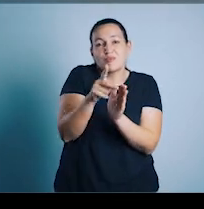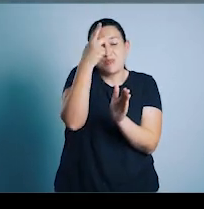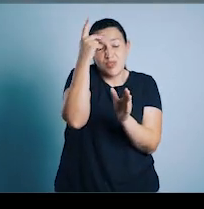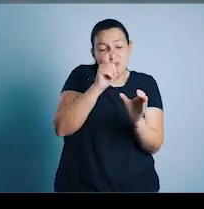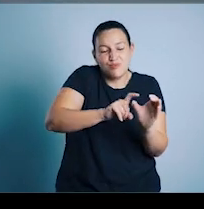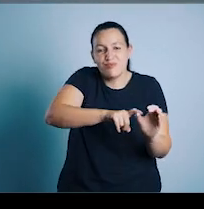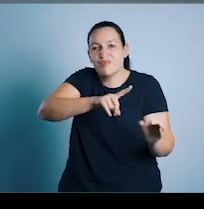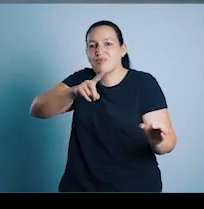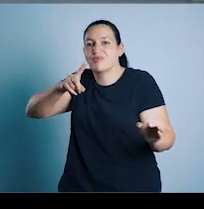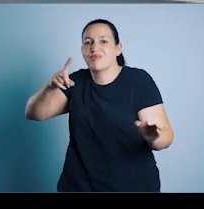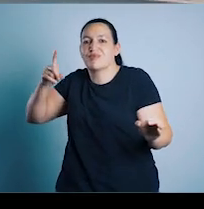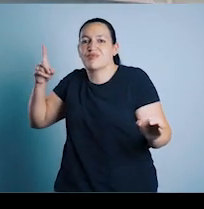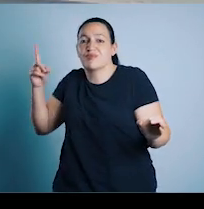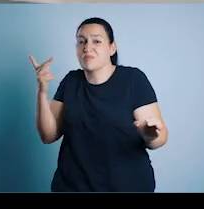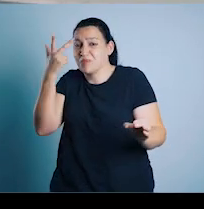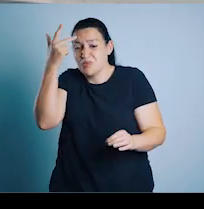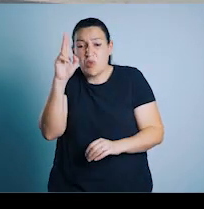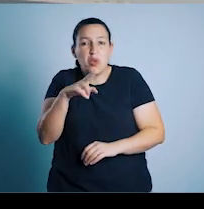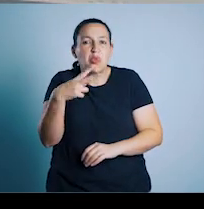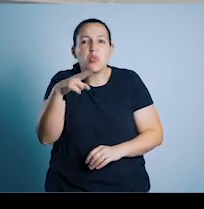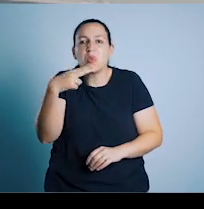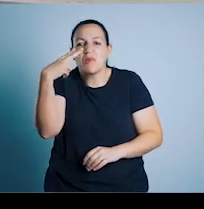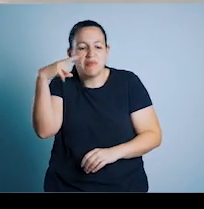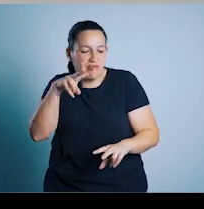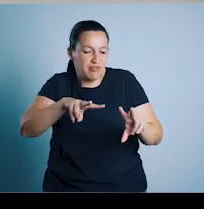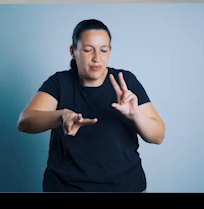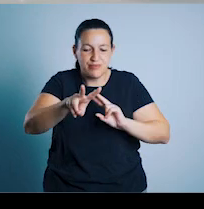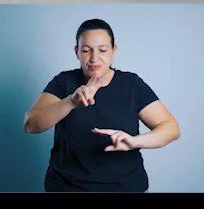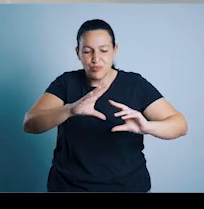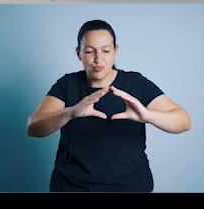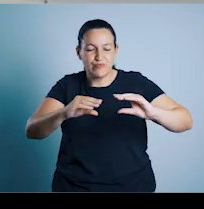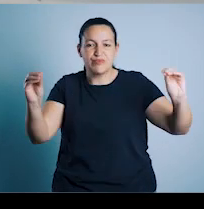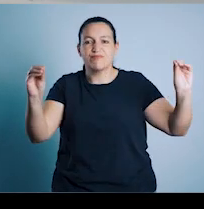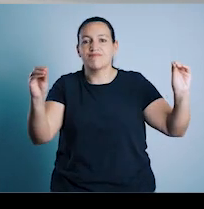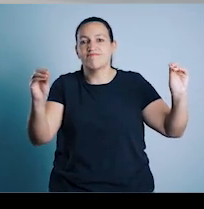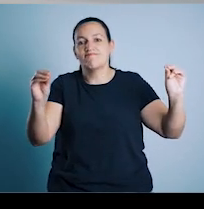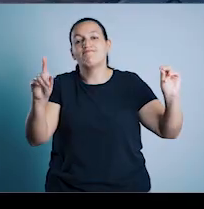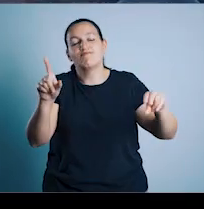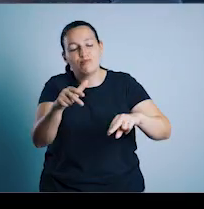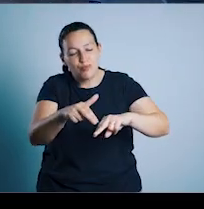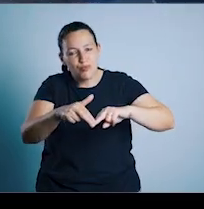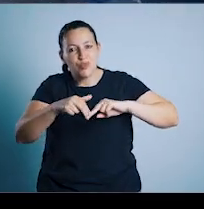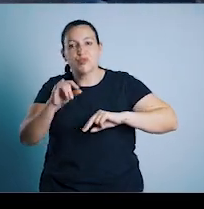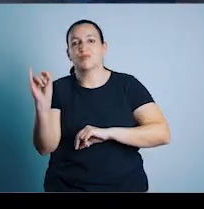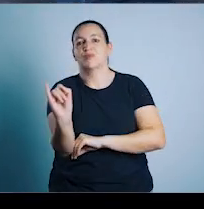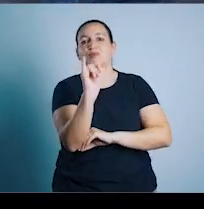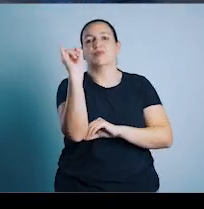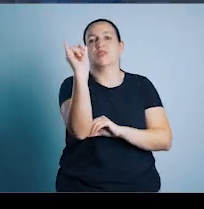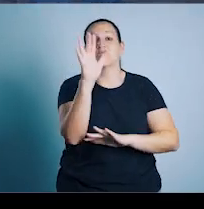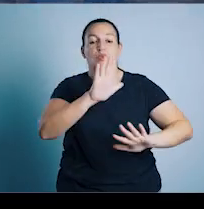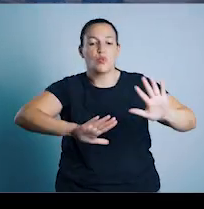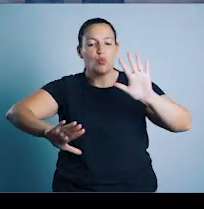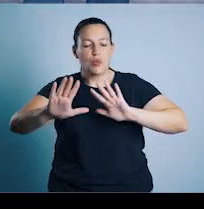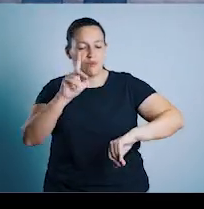uma partida, um até breve, um nunca mais. Com isso nosso